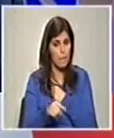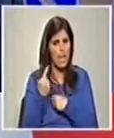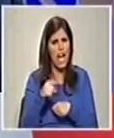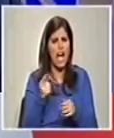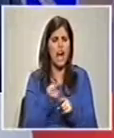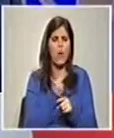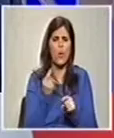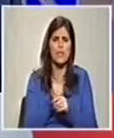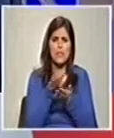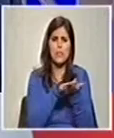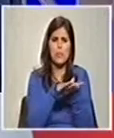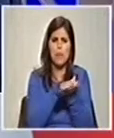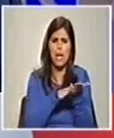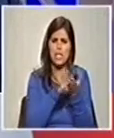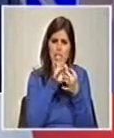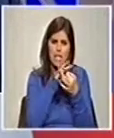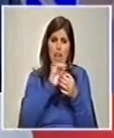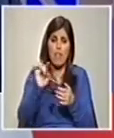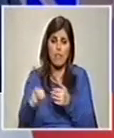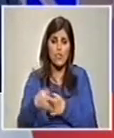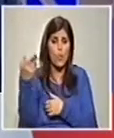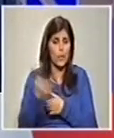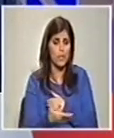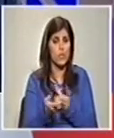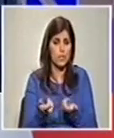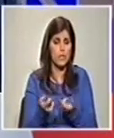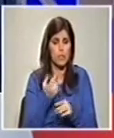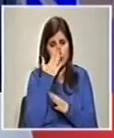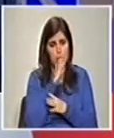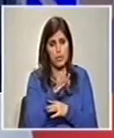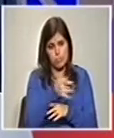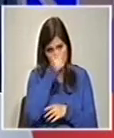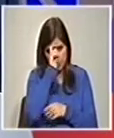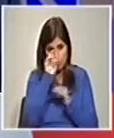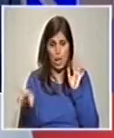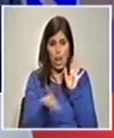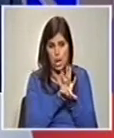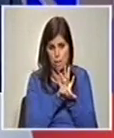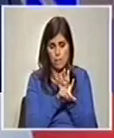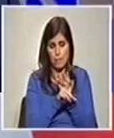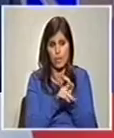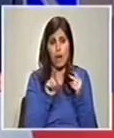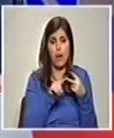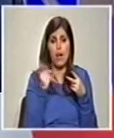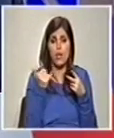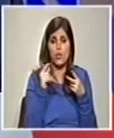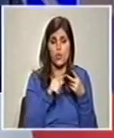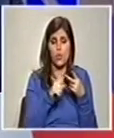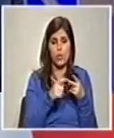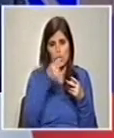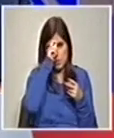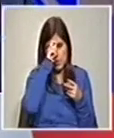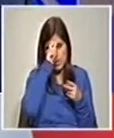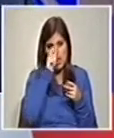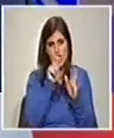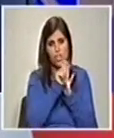que fazem parte desses deveres e obrigações, a primeira das quais, por exemplo, é cumprir a lei. E a segunda das quais é, por exemplo, cumprir um normativo